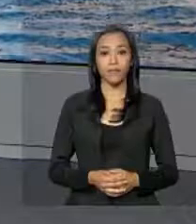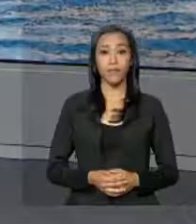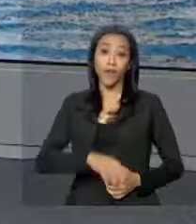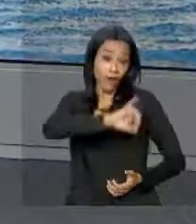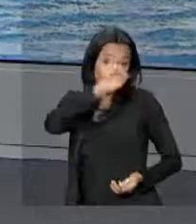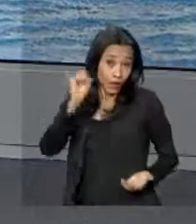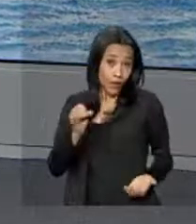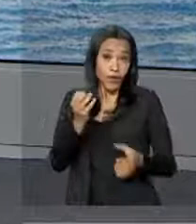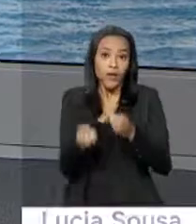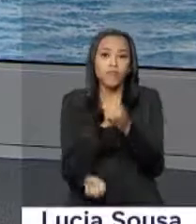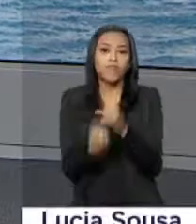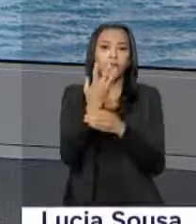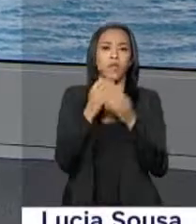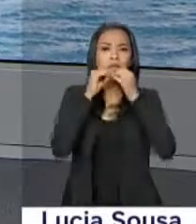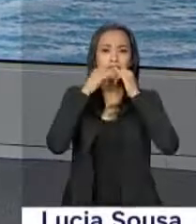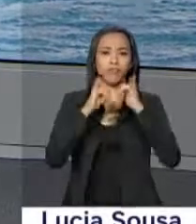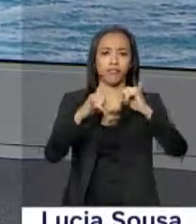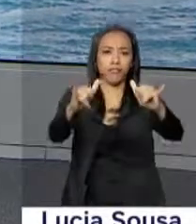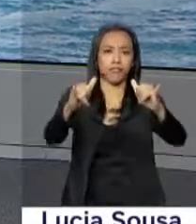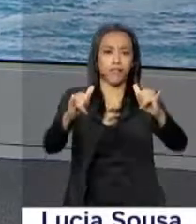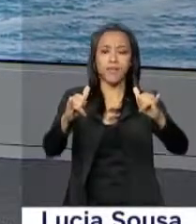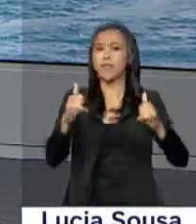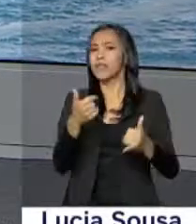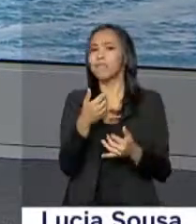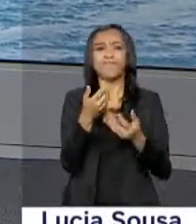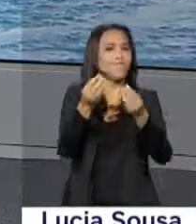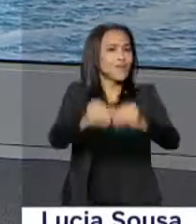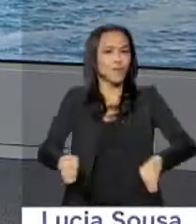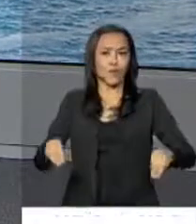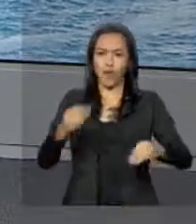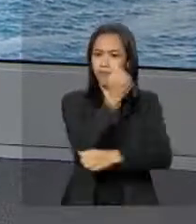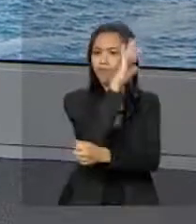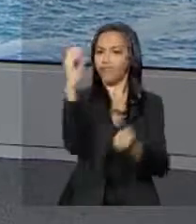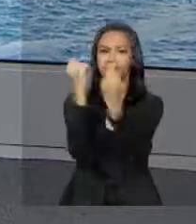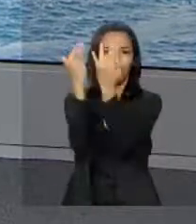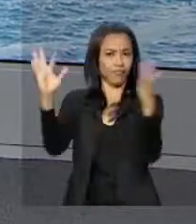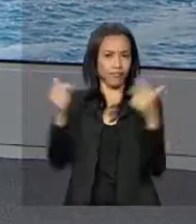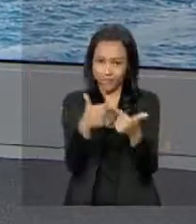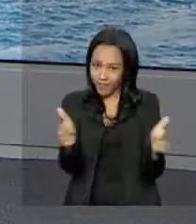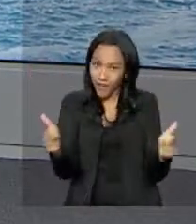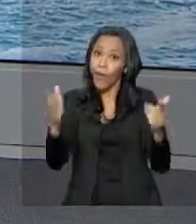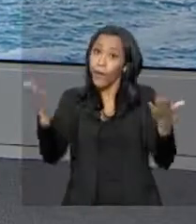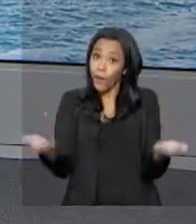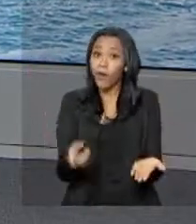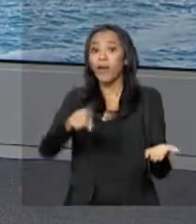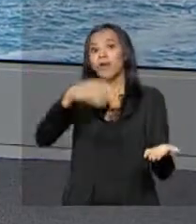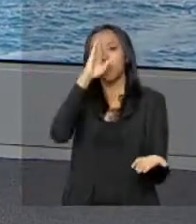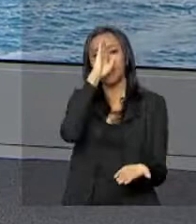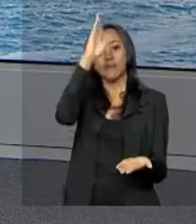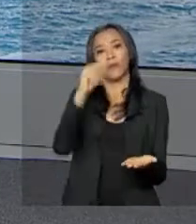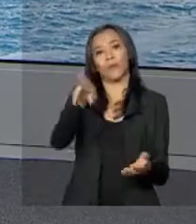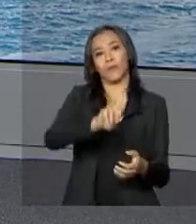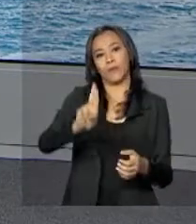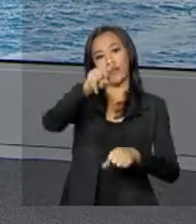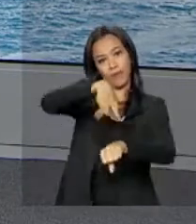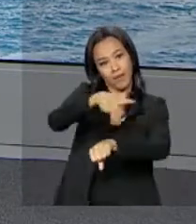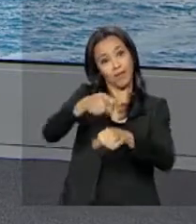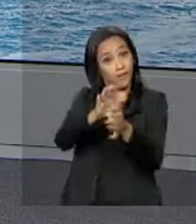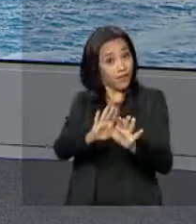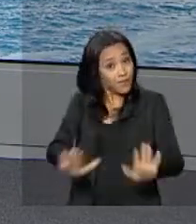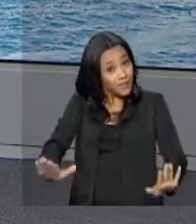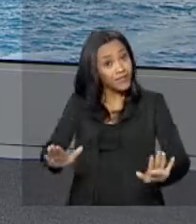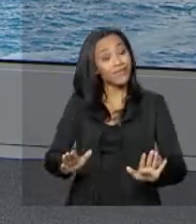Olá! Produzir energia sem prejudicar o meio ambiente. Hoje, a principal fonte usada no país é exatamente